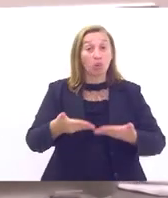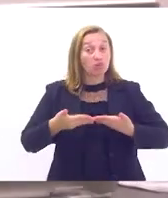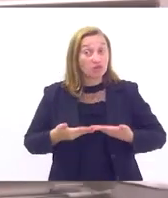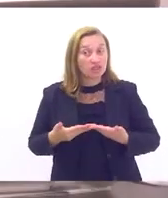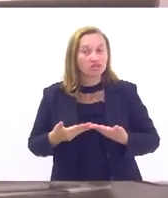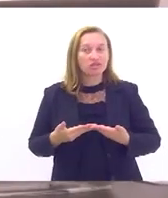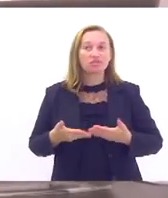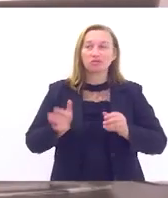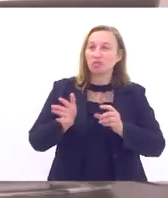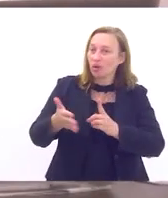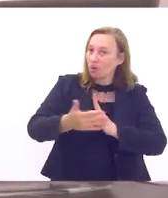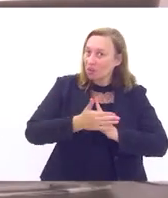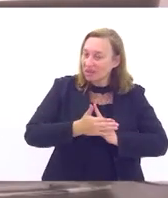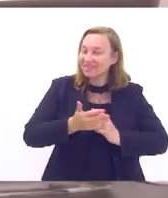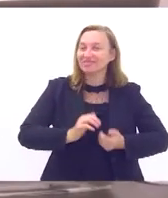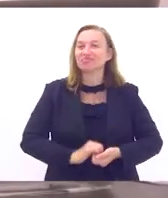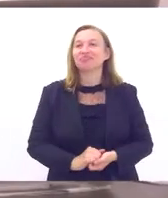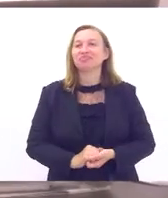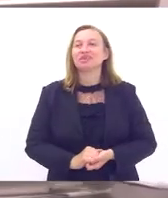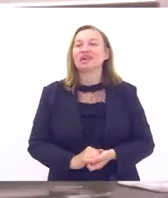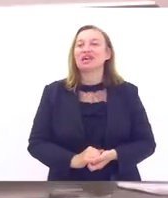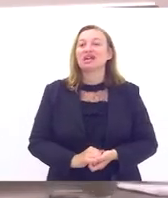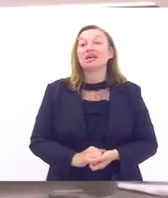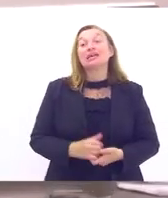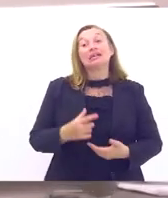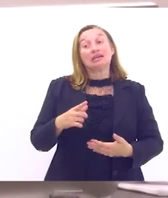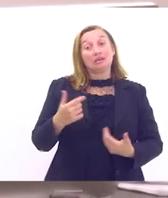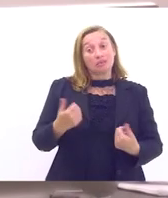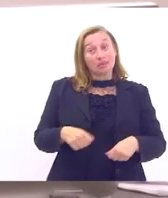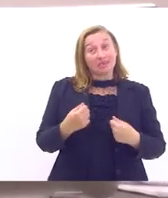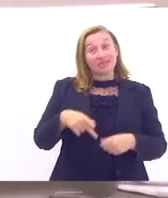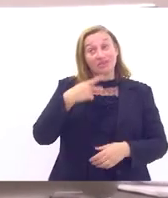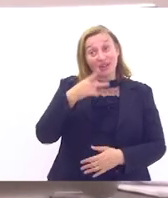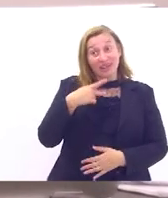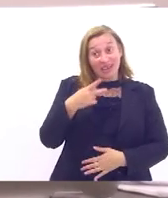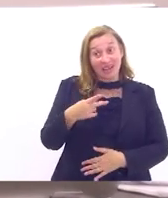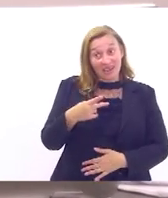pela acolhida. Tenho que confessar que